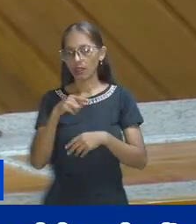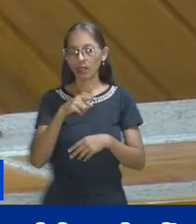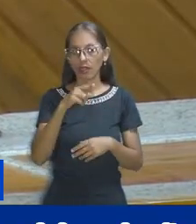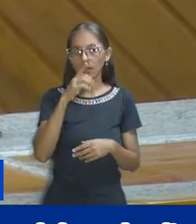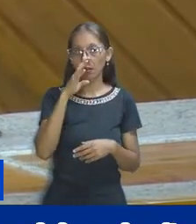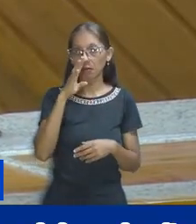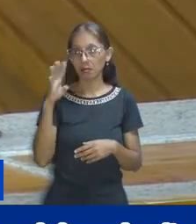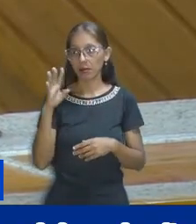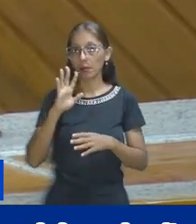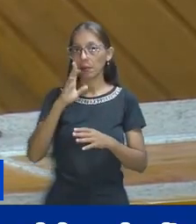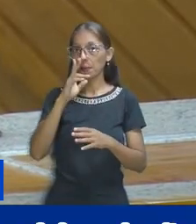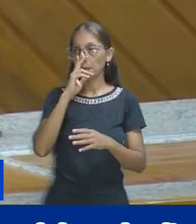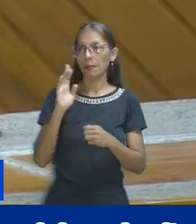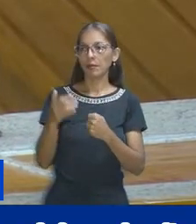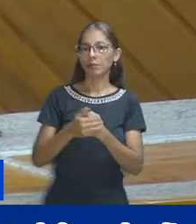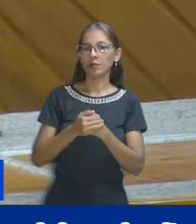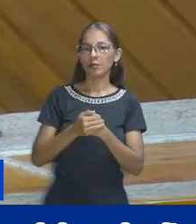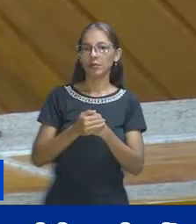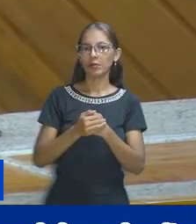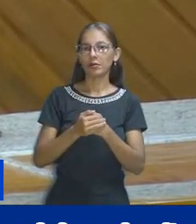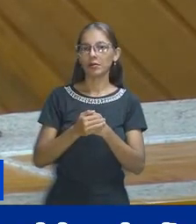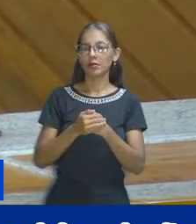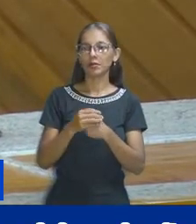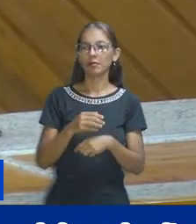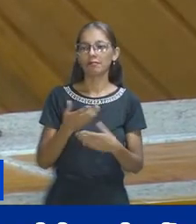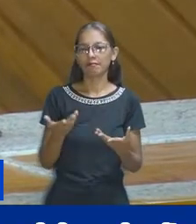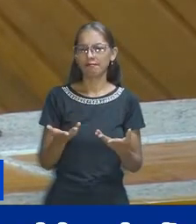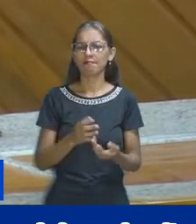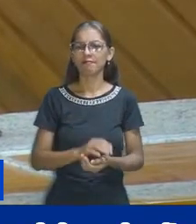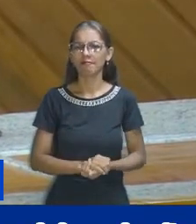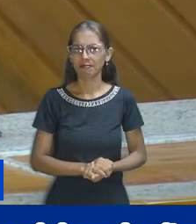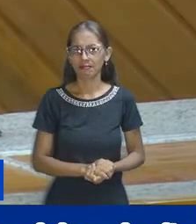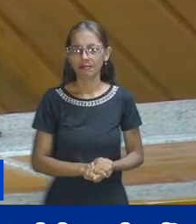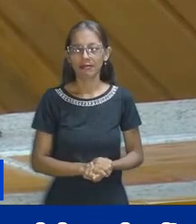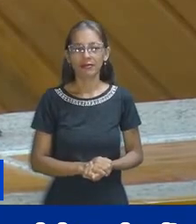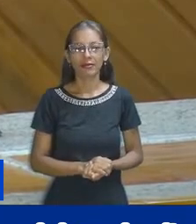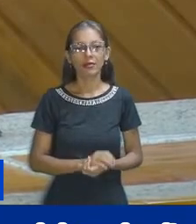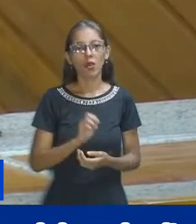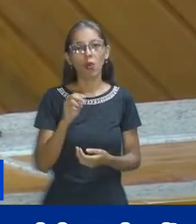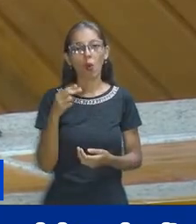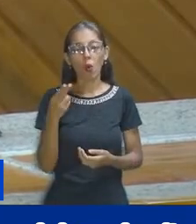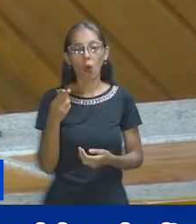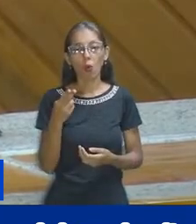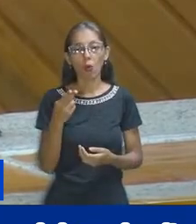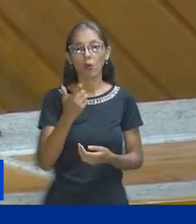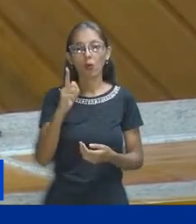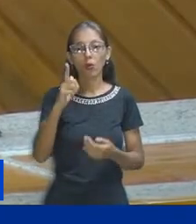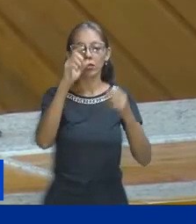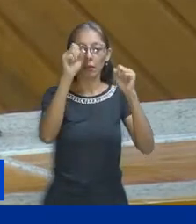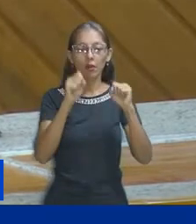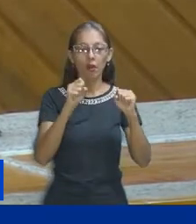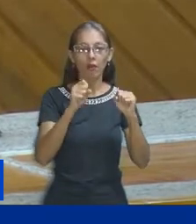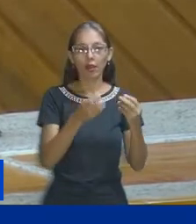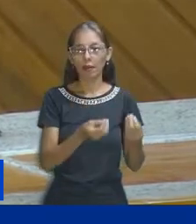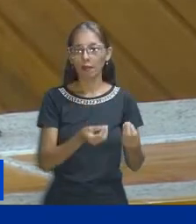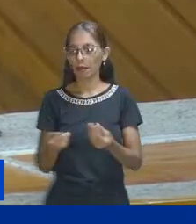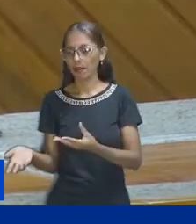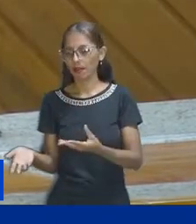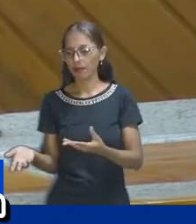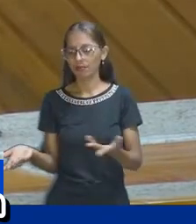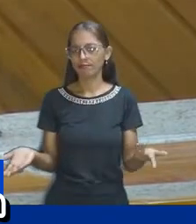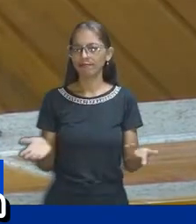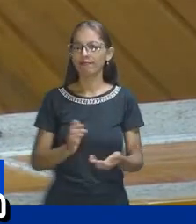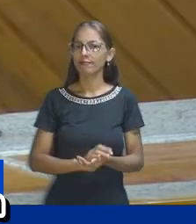prova cabal. Por quê? Porque ficou a contradição entre o que o delegado disse, por ocasião da